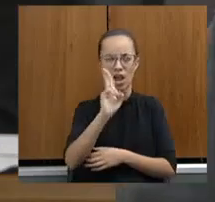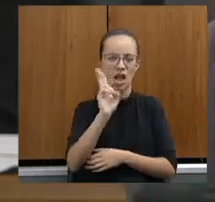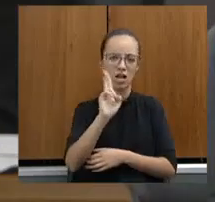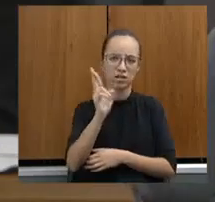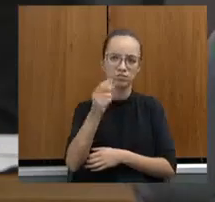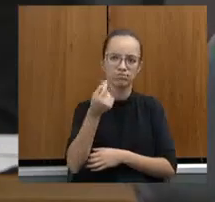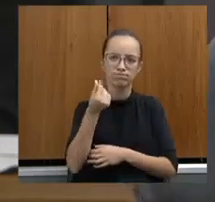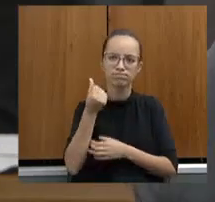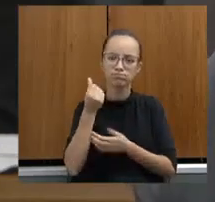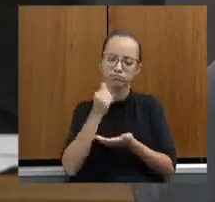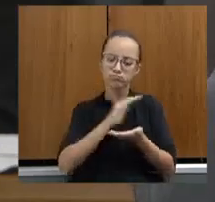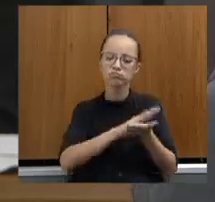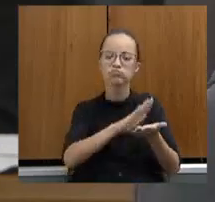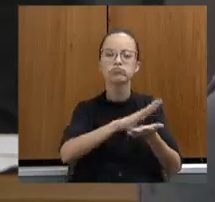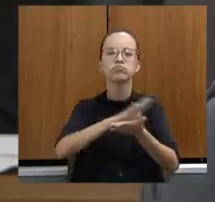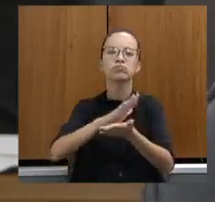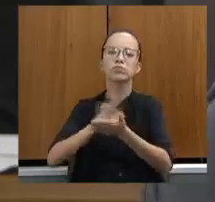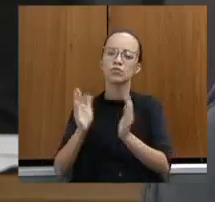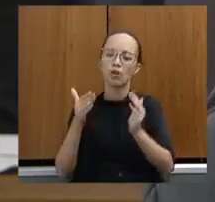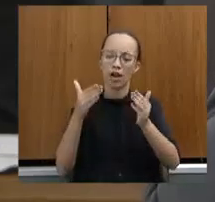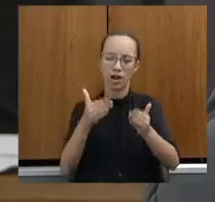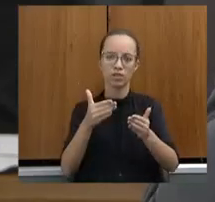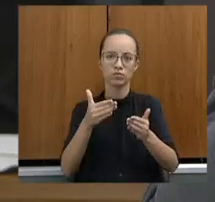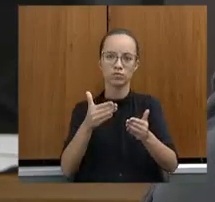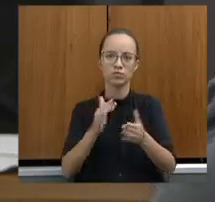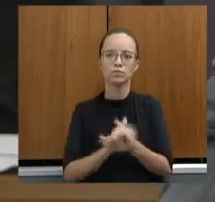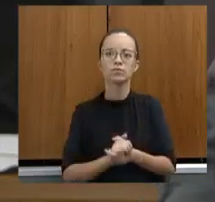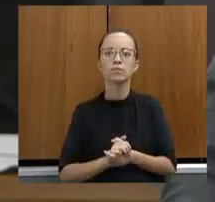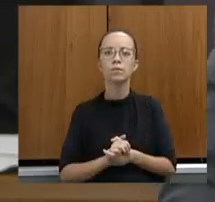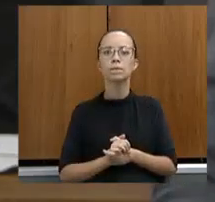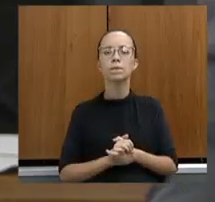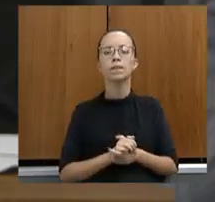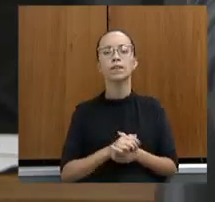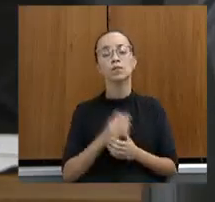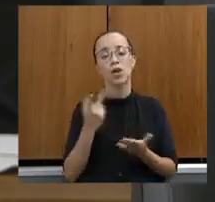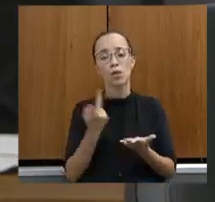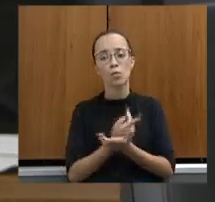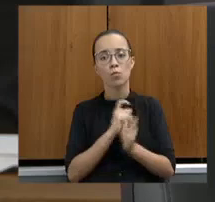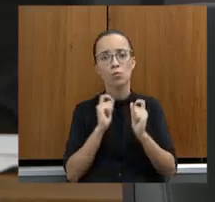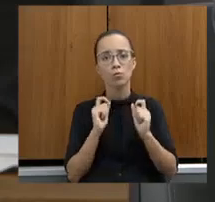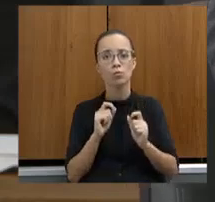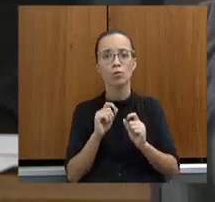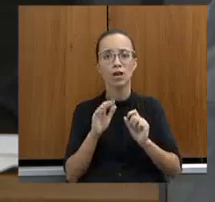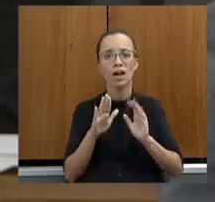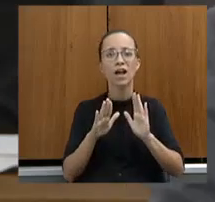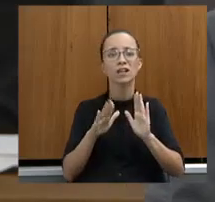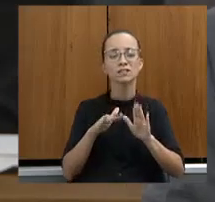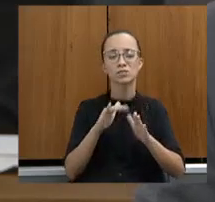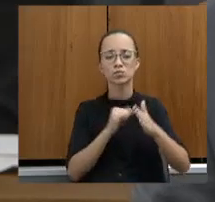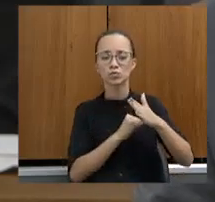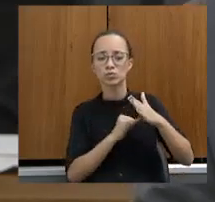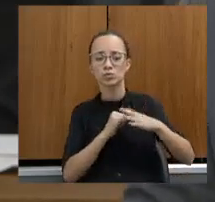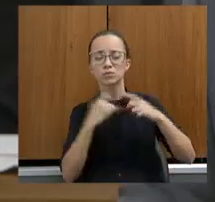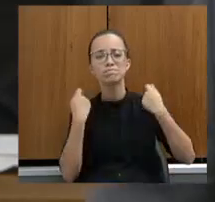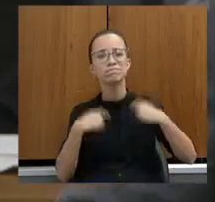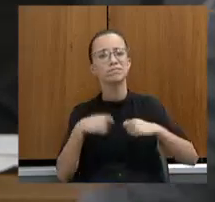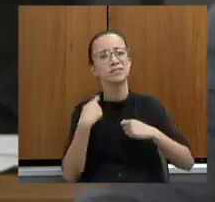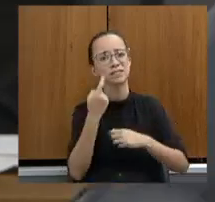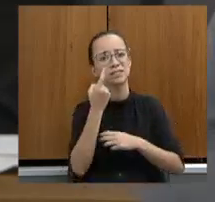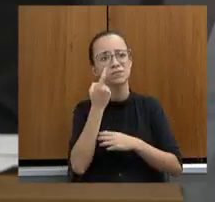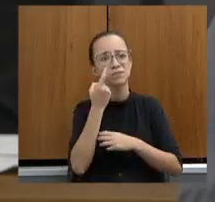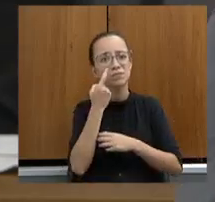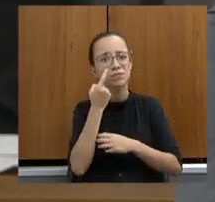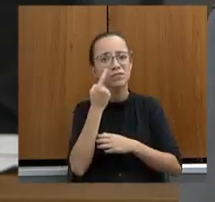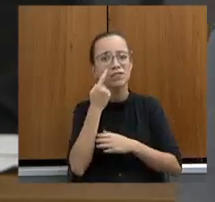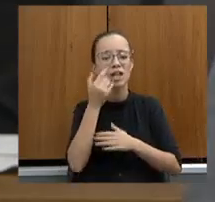foram gastos preço intuito e o que acontece muitas vezes é que os órgãos eles têm que fazer os devidos lançamentos